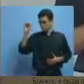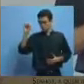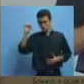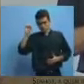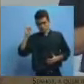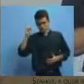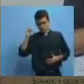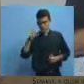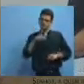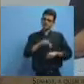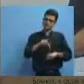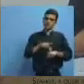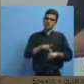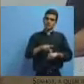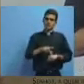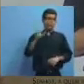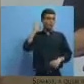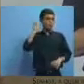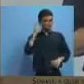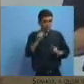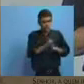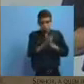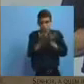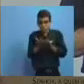ouvi a palavra do Senhor.